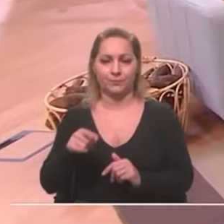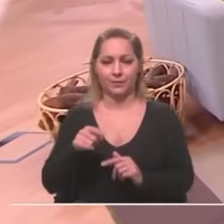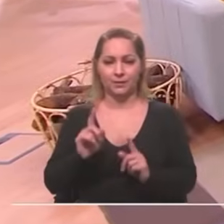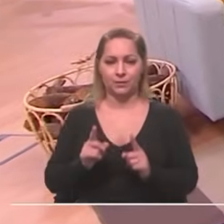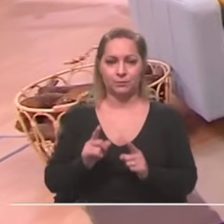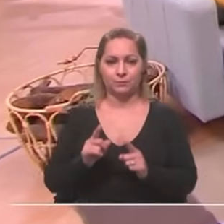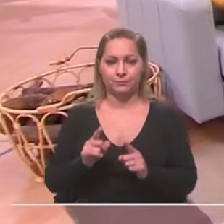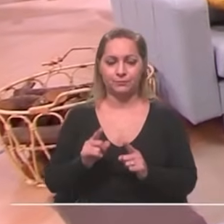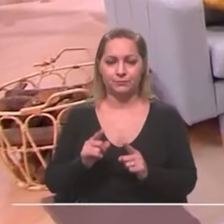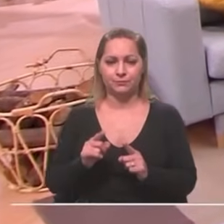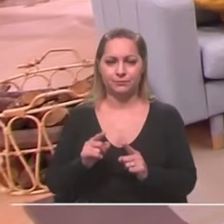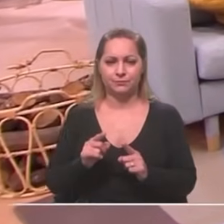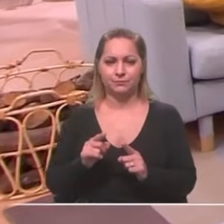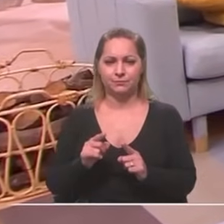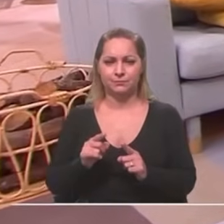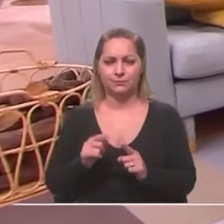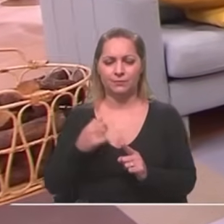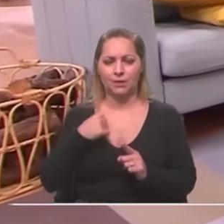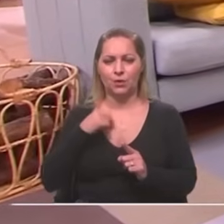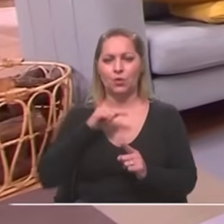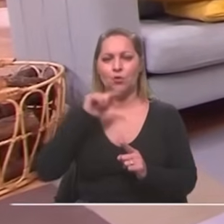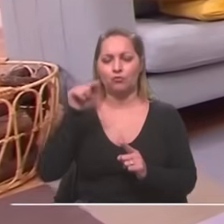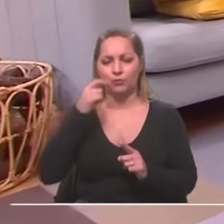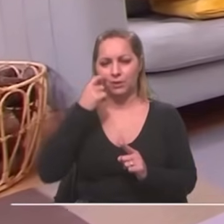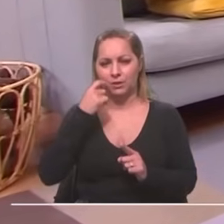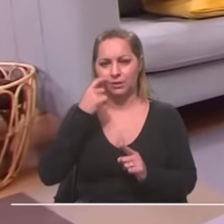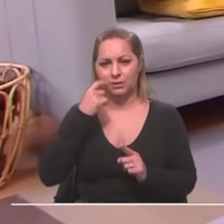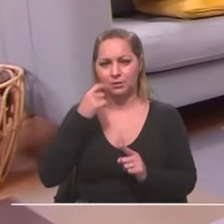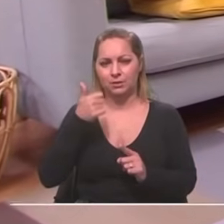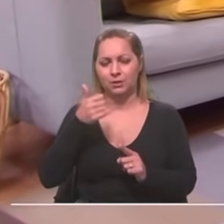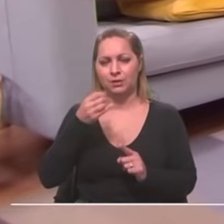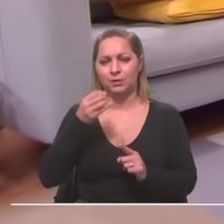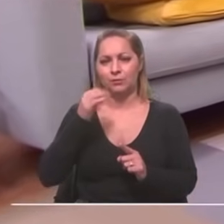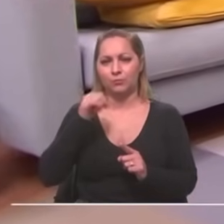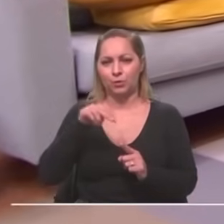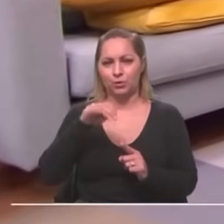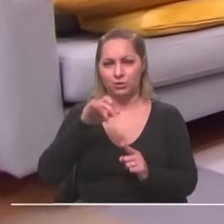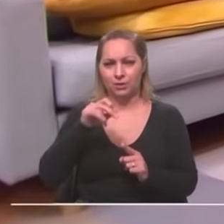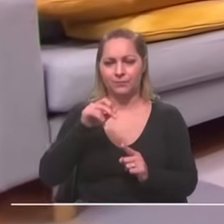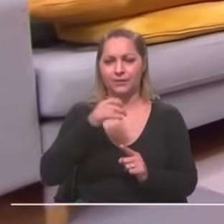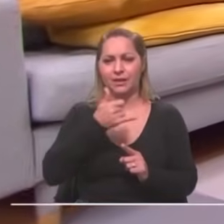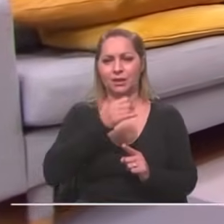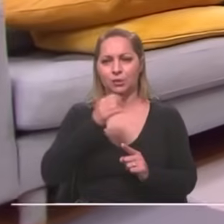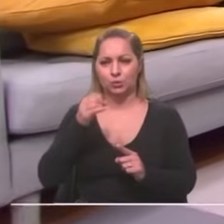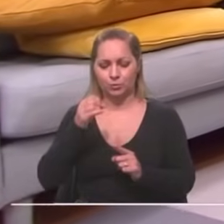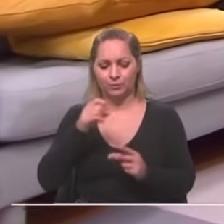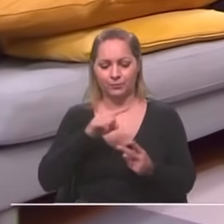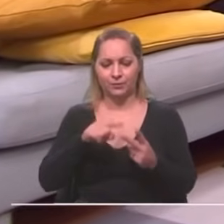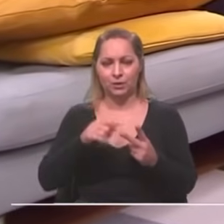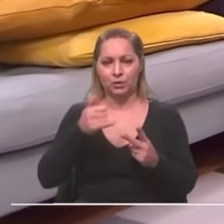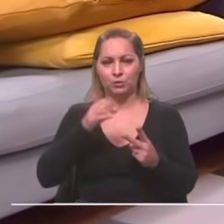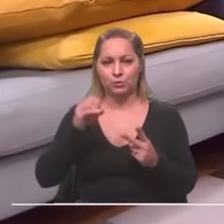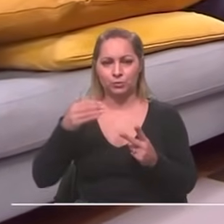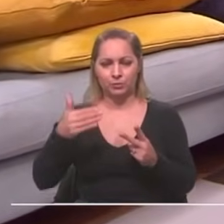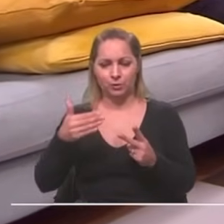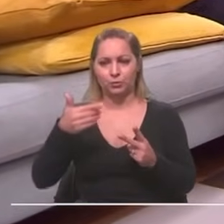Comecei a ir para a Bósnia-Herzegovina em 2000. Em 2001 estive